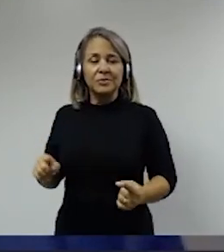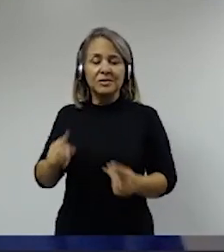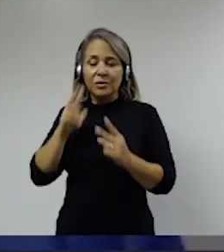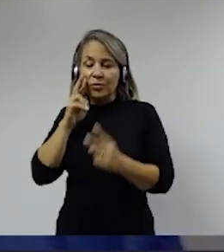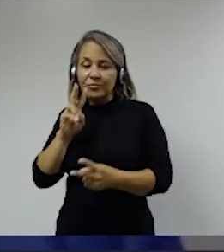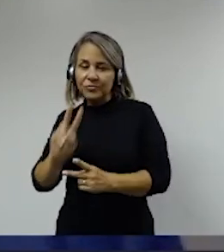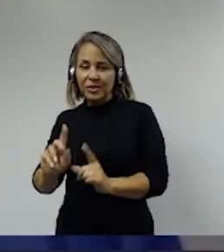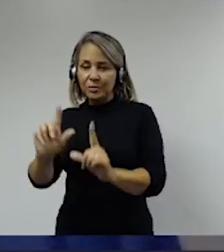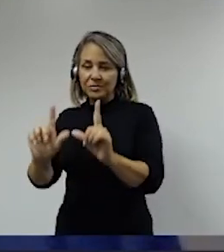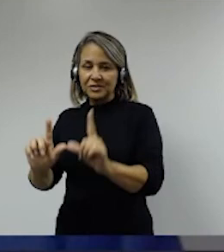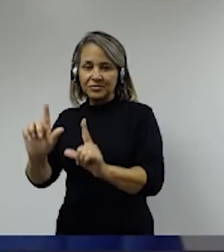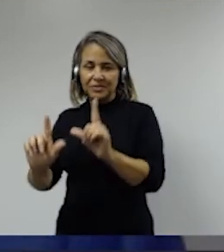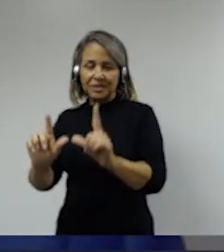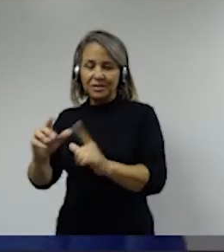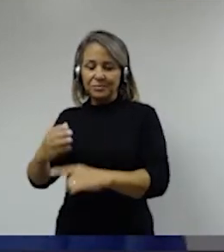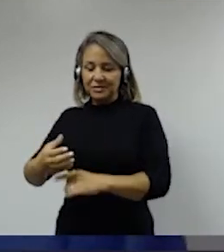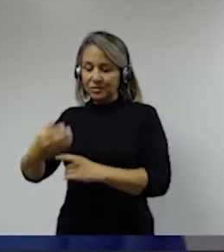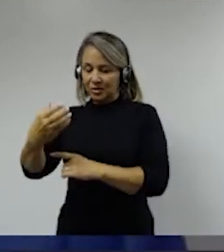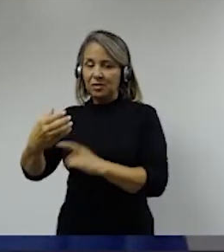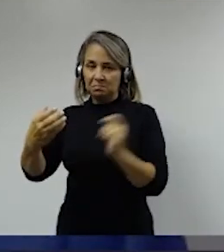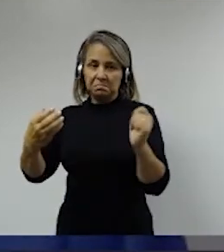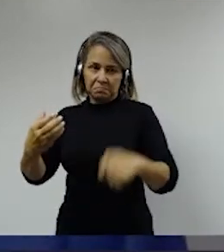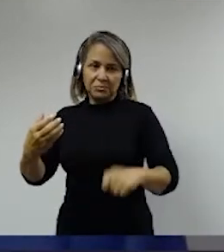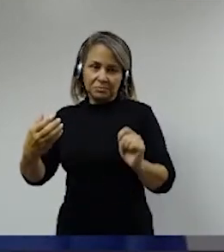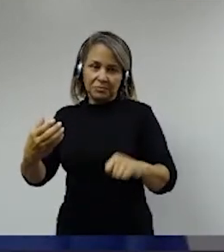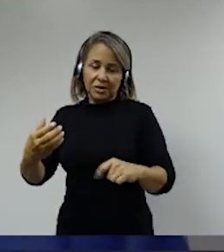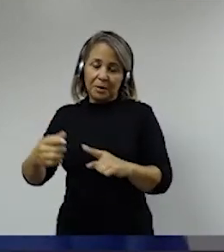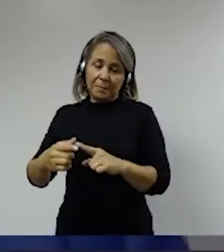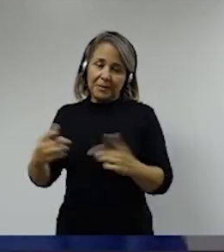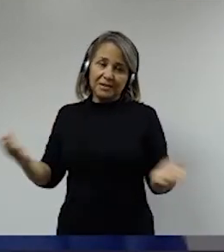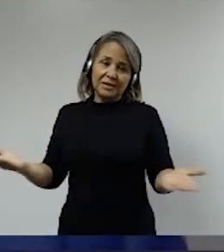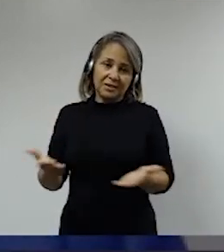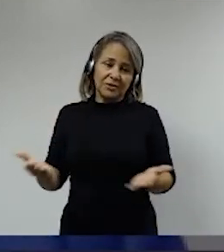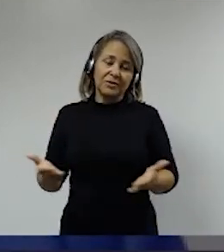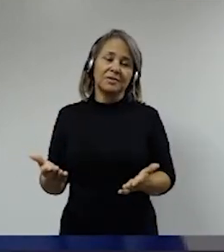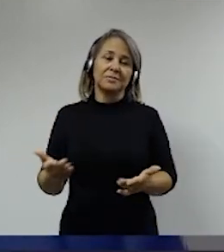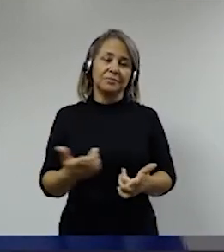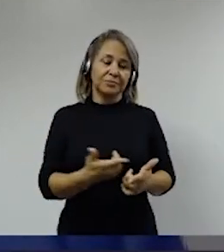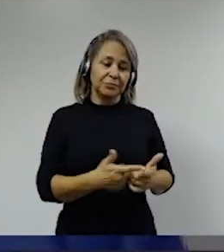uma TV. Então, enfim, a devastação